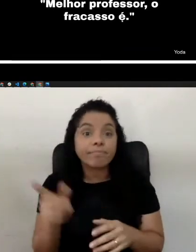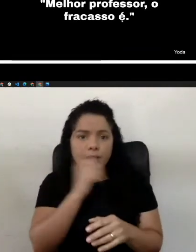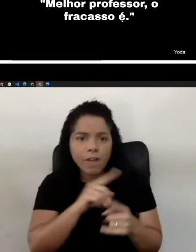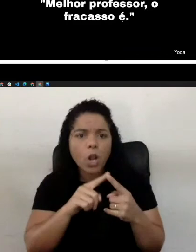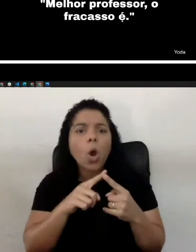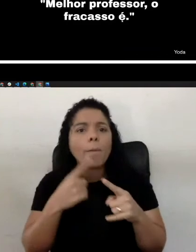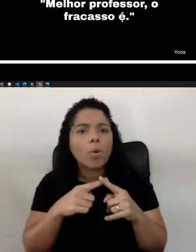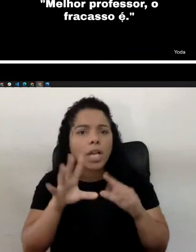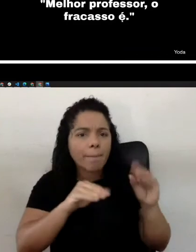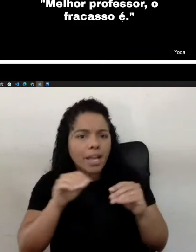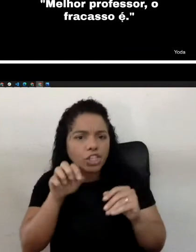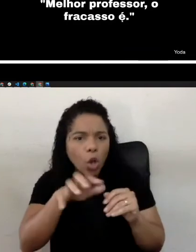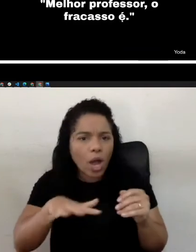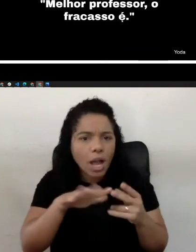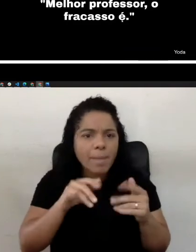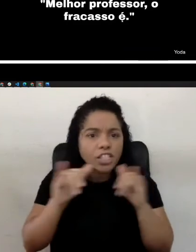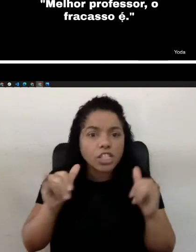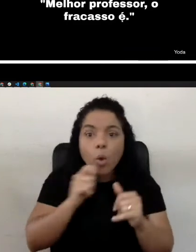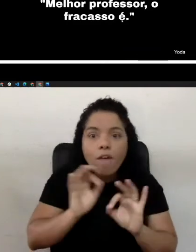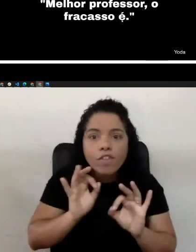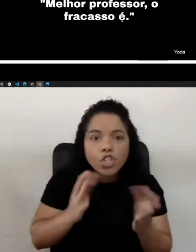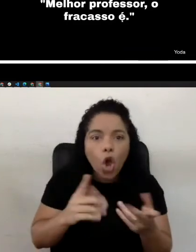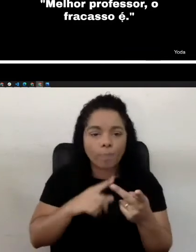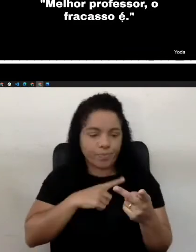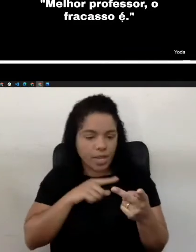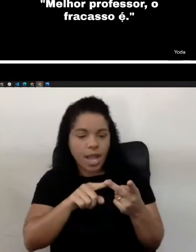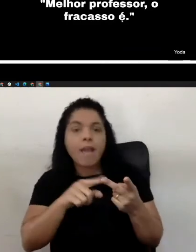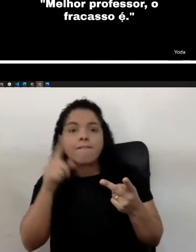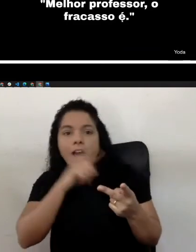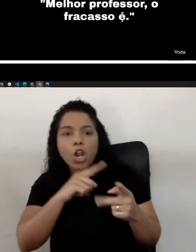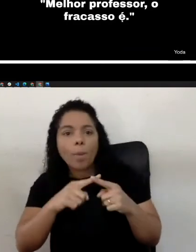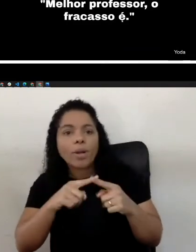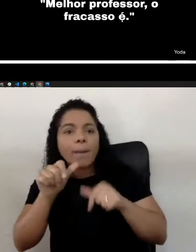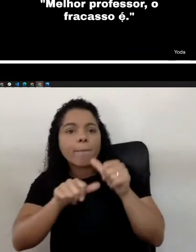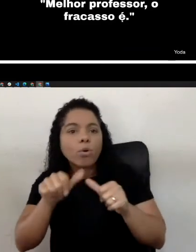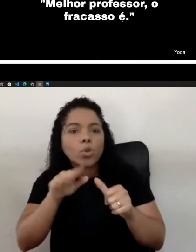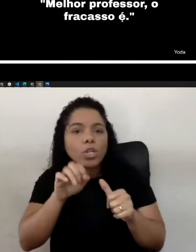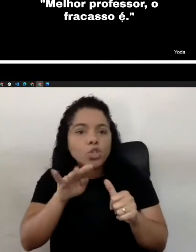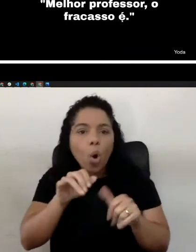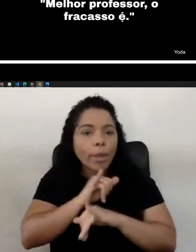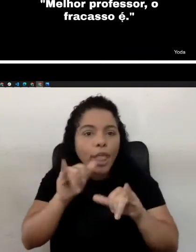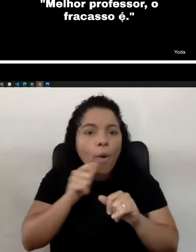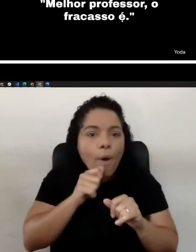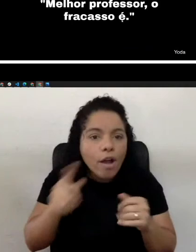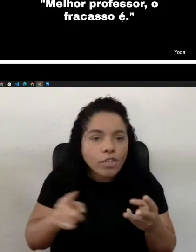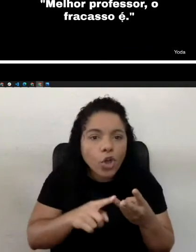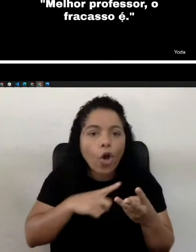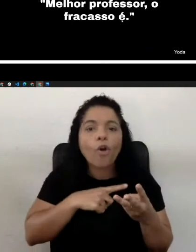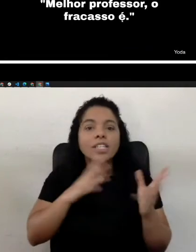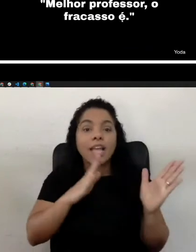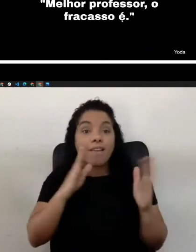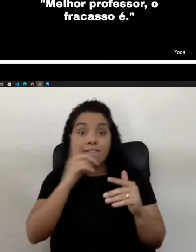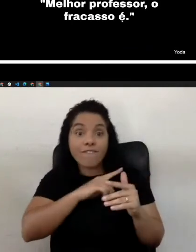porque mexeram no ambiente e não avisaram ninguém? Ele falhou porque mudaram o escopo e não avisaram ninguém? Então você tem uma falha de processo